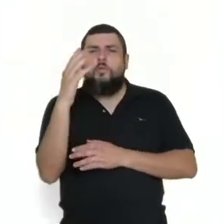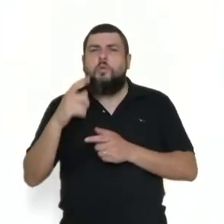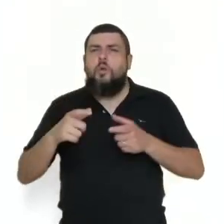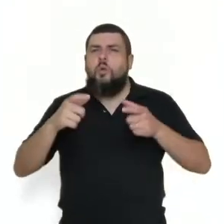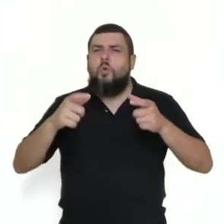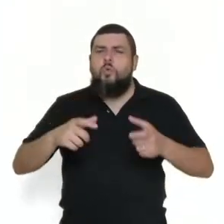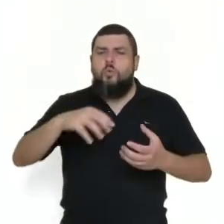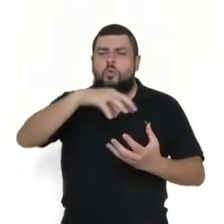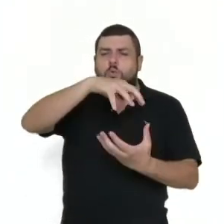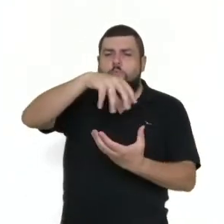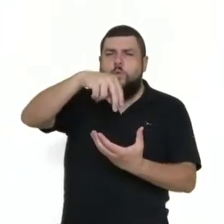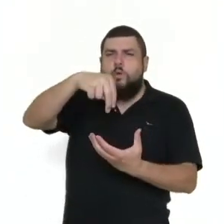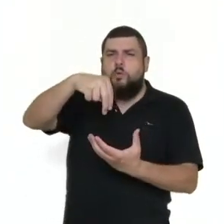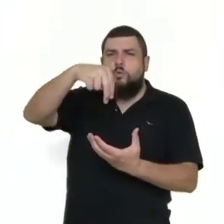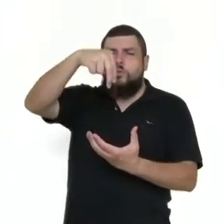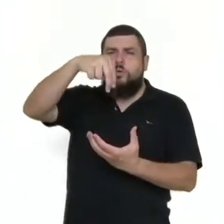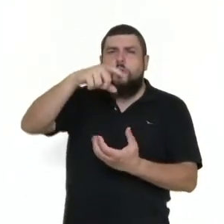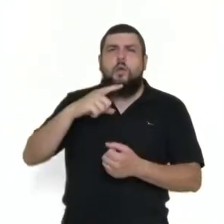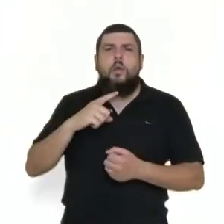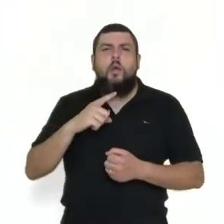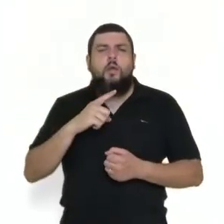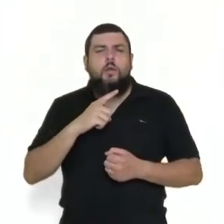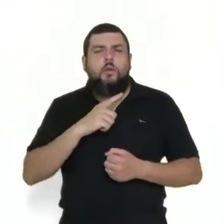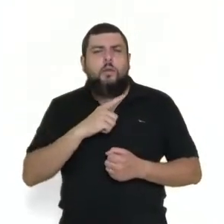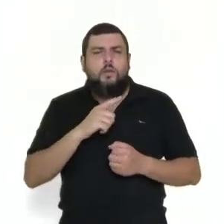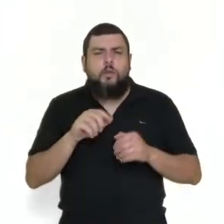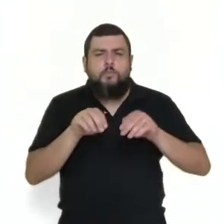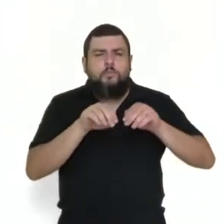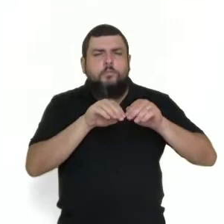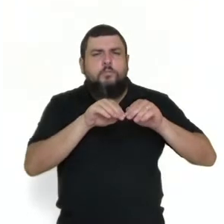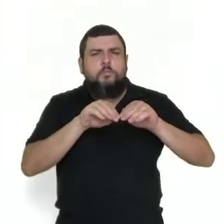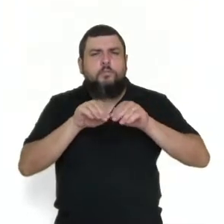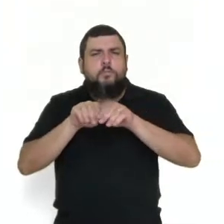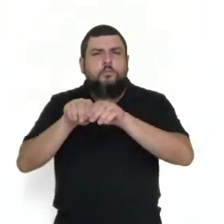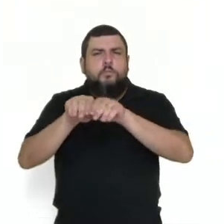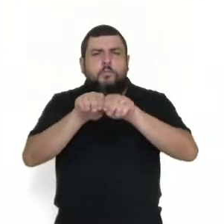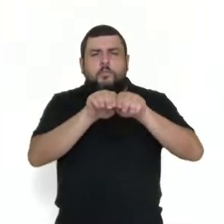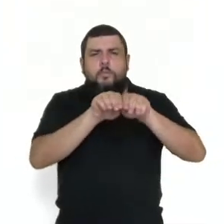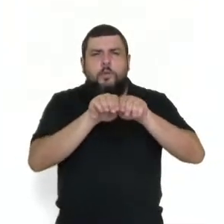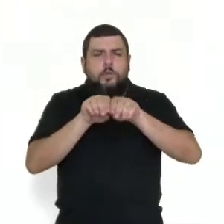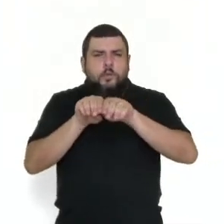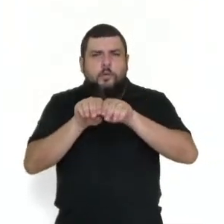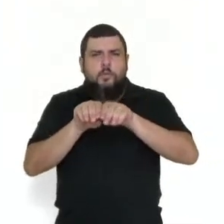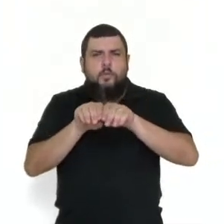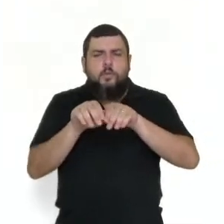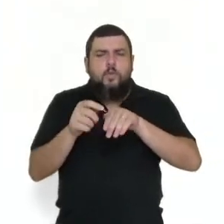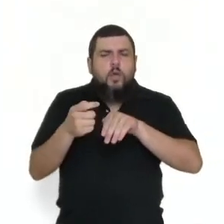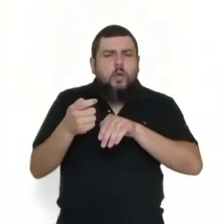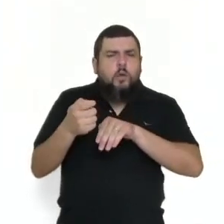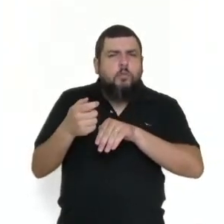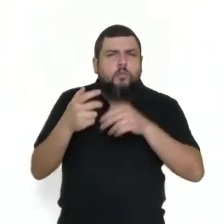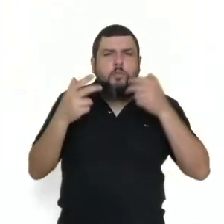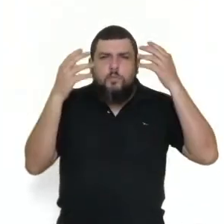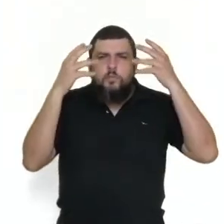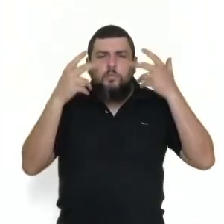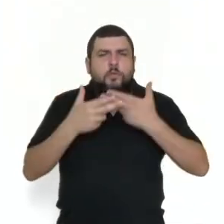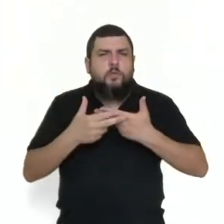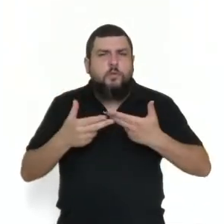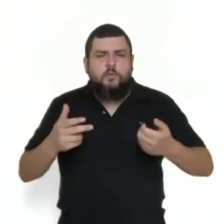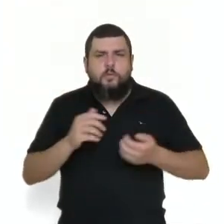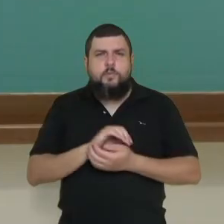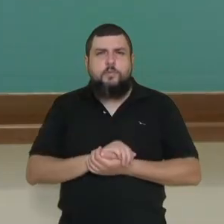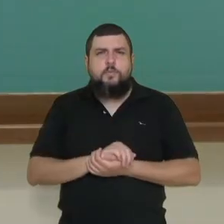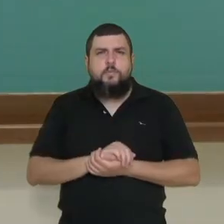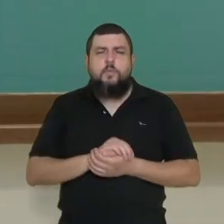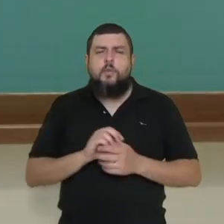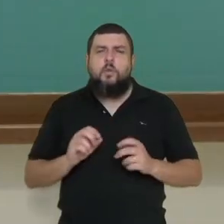se caracteriza pela homogeneidade, ou seja, tudo meio padrão ali, das poucas espécies ali existentes. Logicamente, como está